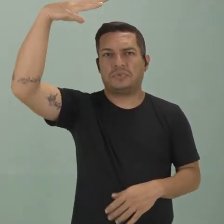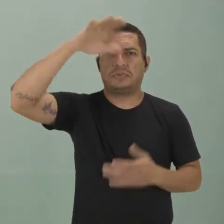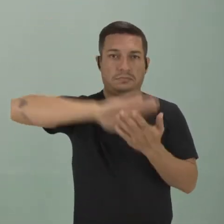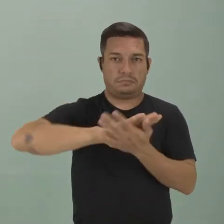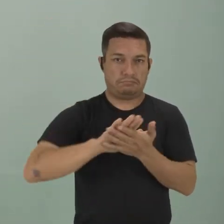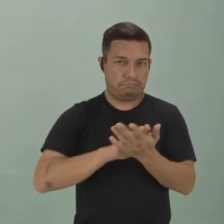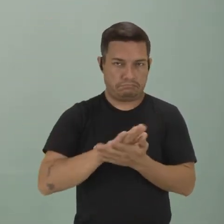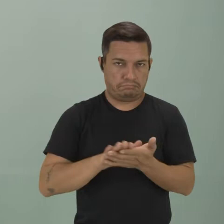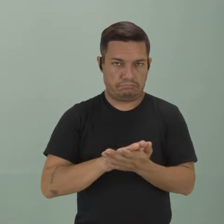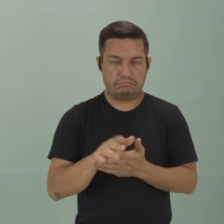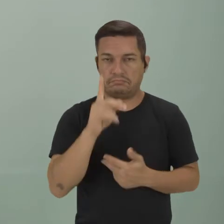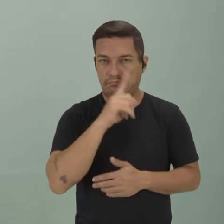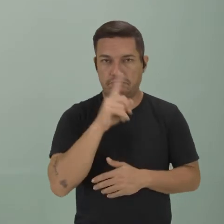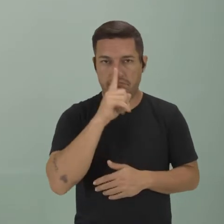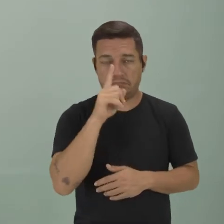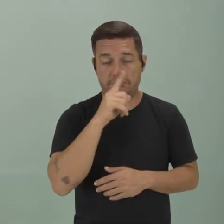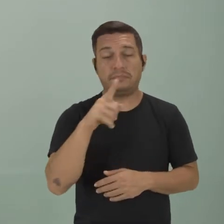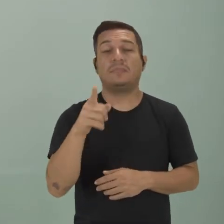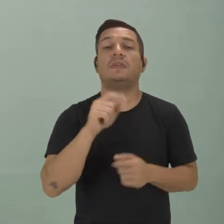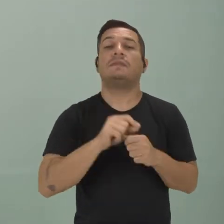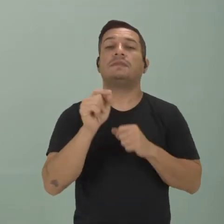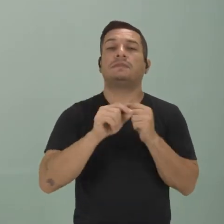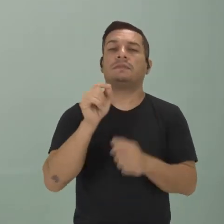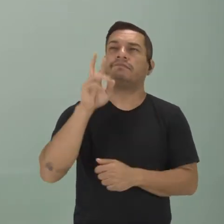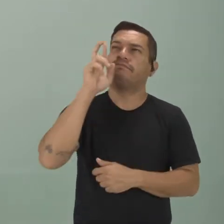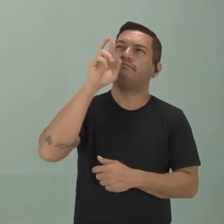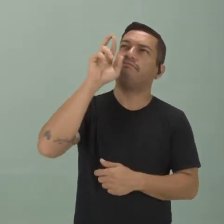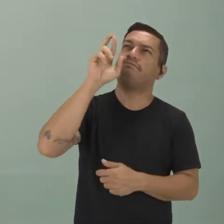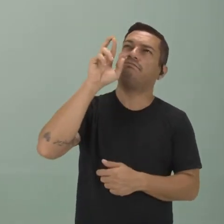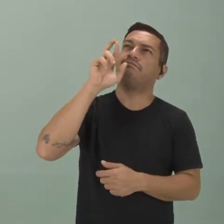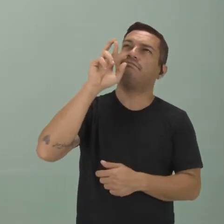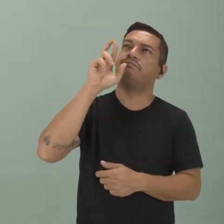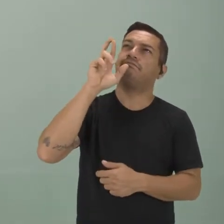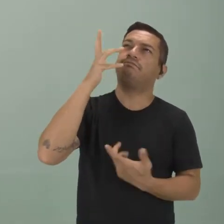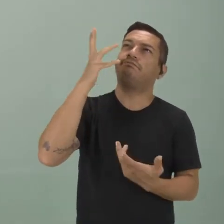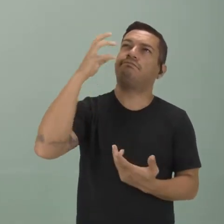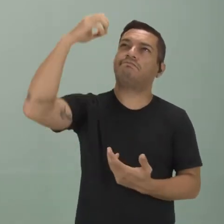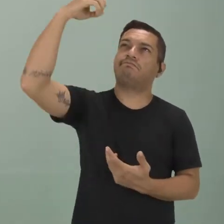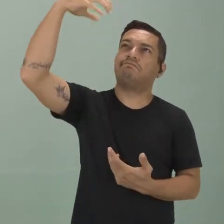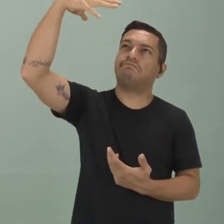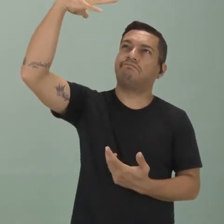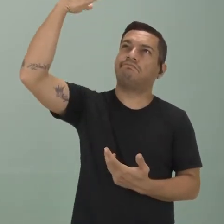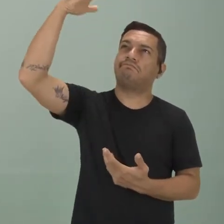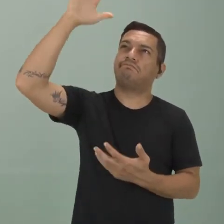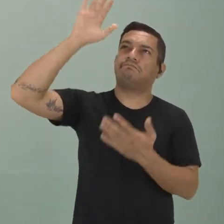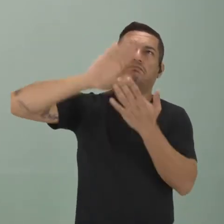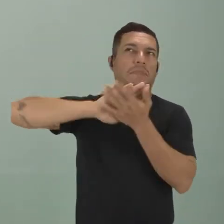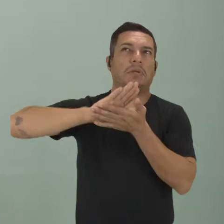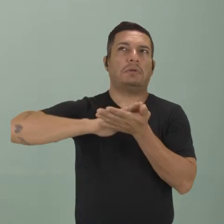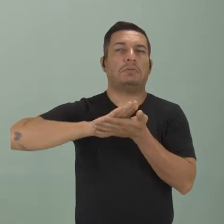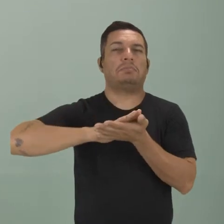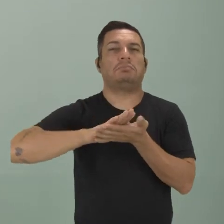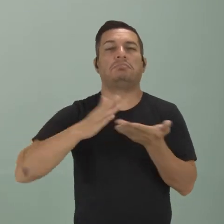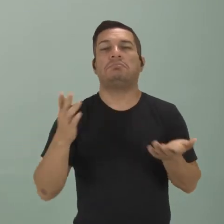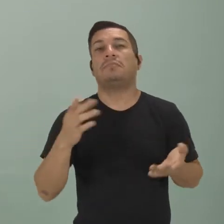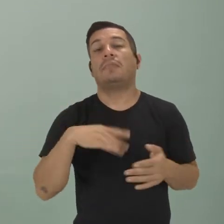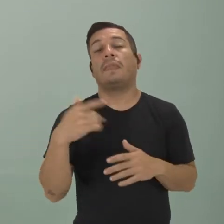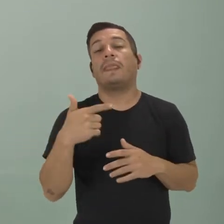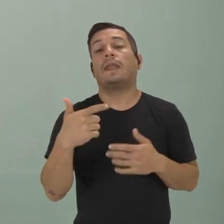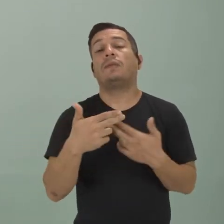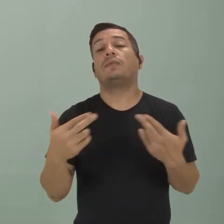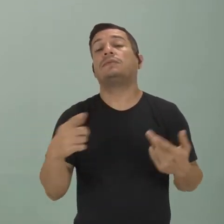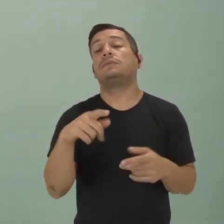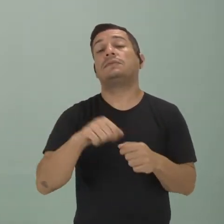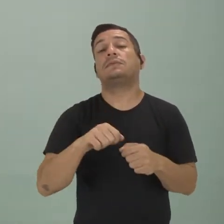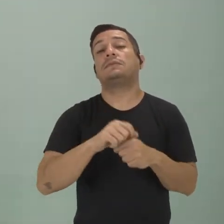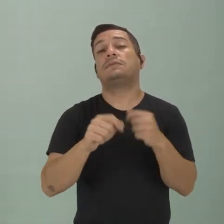essa lâmpada não acendeu. Então o que você fez? Você observou o fato. A lâmpada não acendeu. Correto? Qual